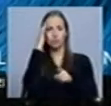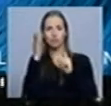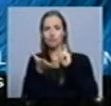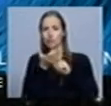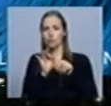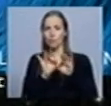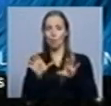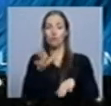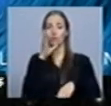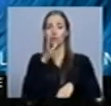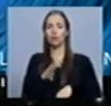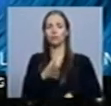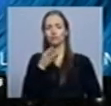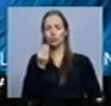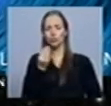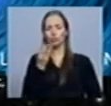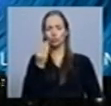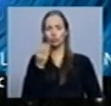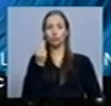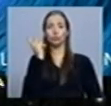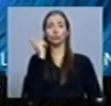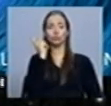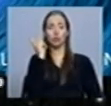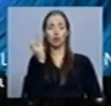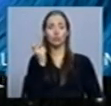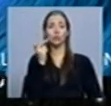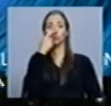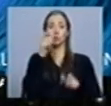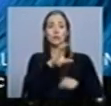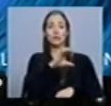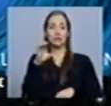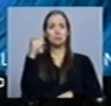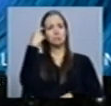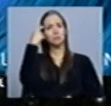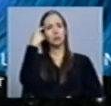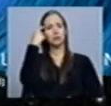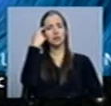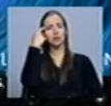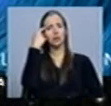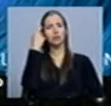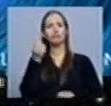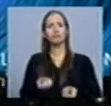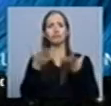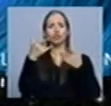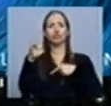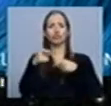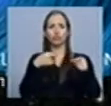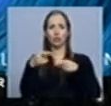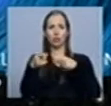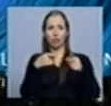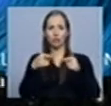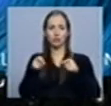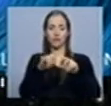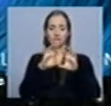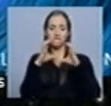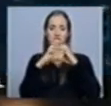durante muitos anos, os astrónomos pensavam que a formação de estrelas e, portanto, a massa total das galáxias